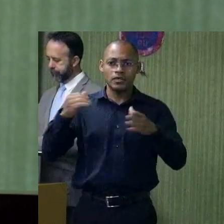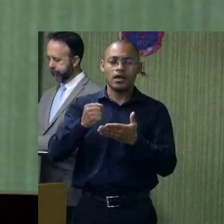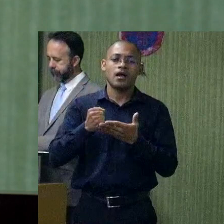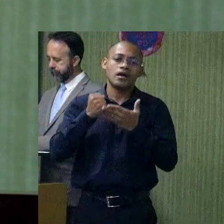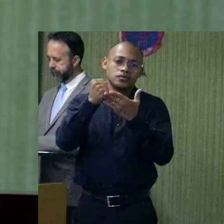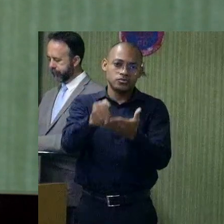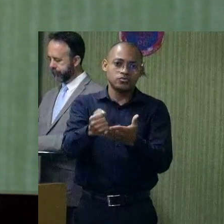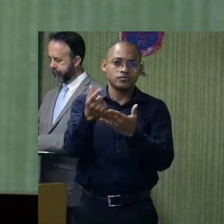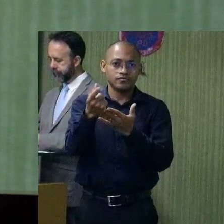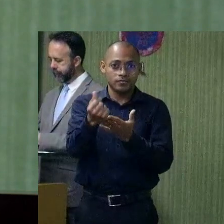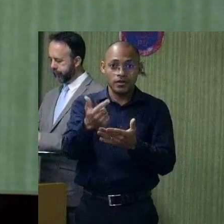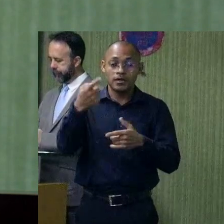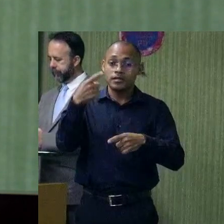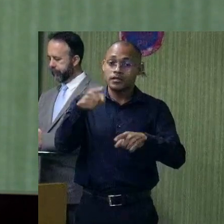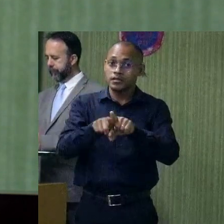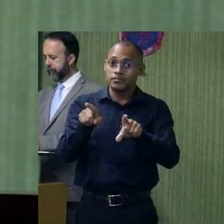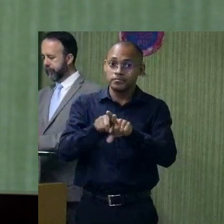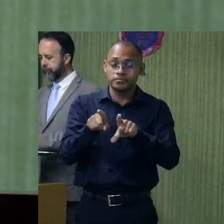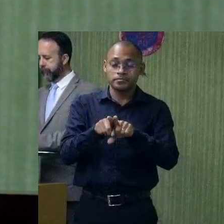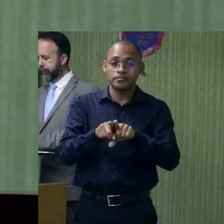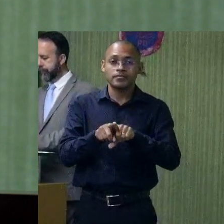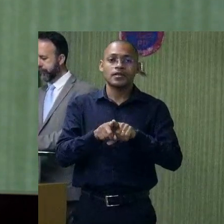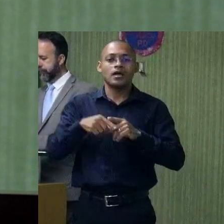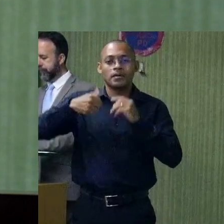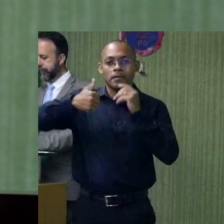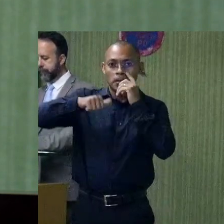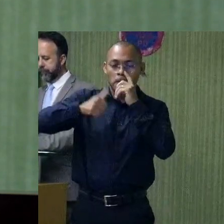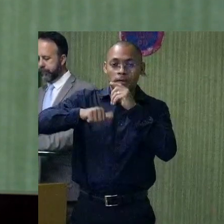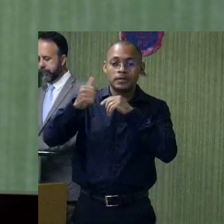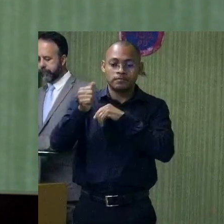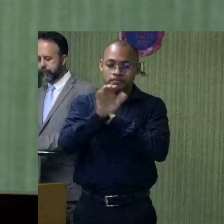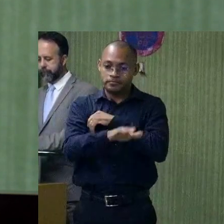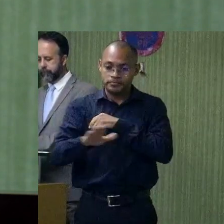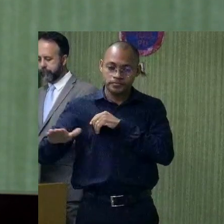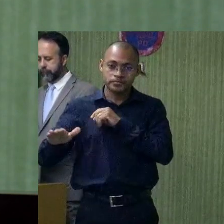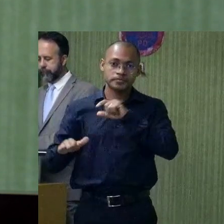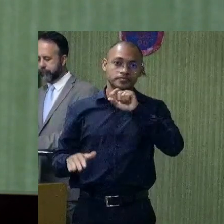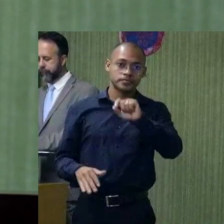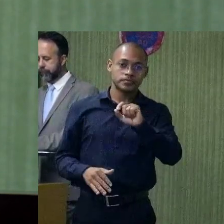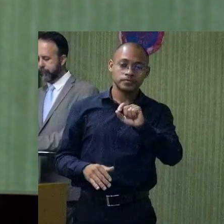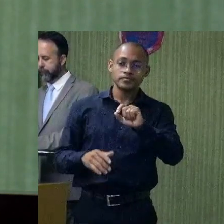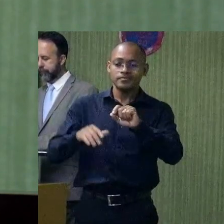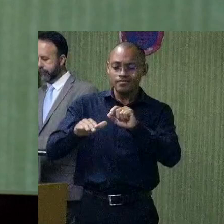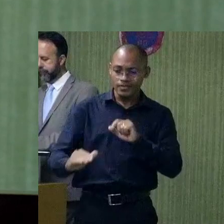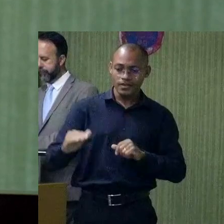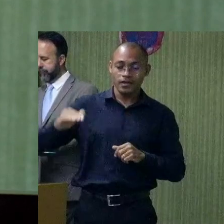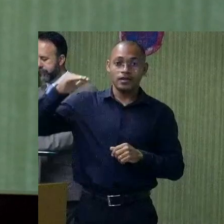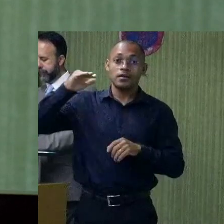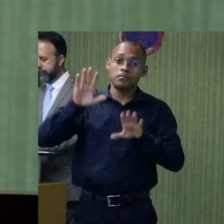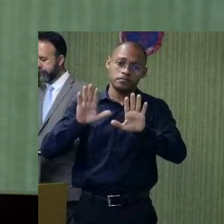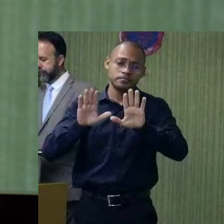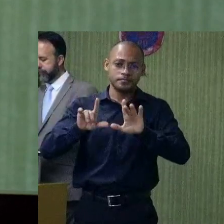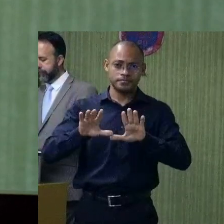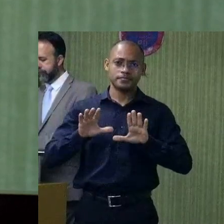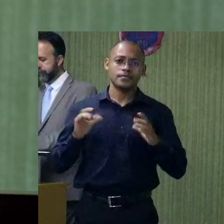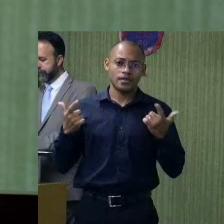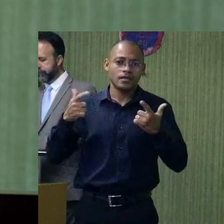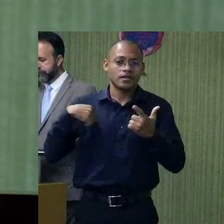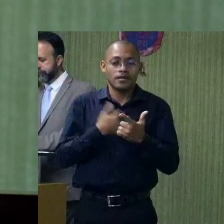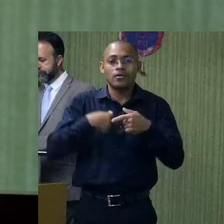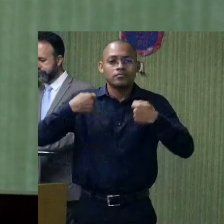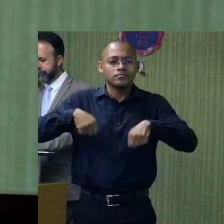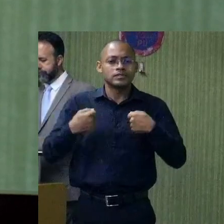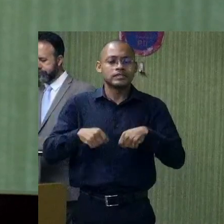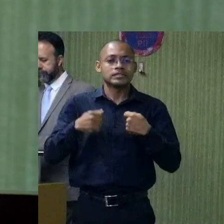e e nesse meio também verificando a questão das crianças e adolescentes Mas claro que nós Ainda temos